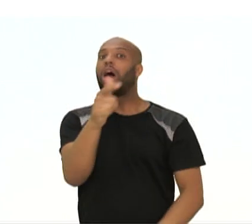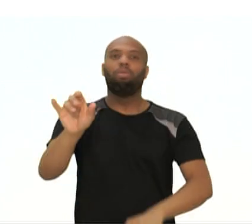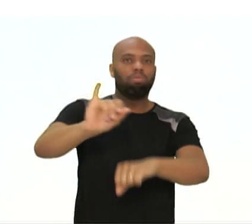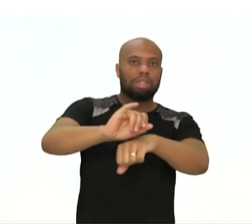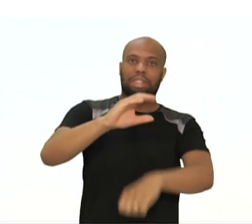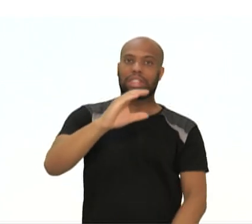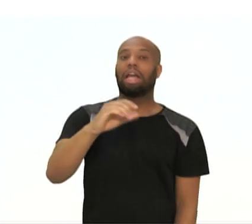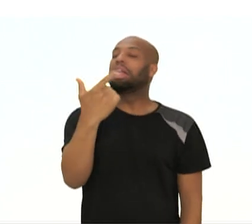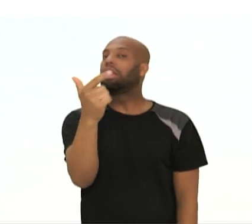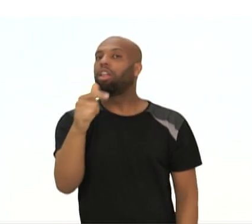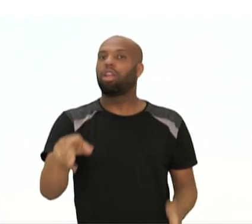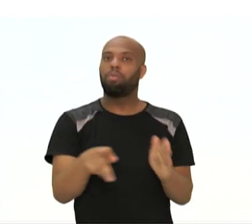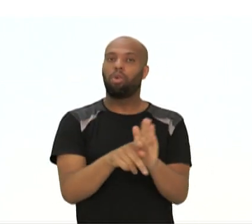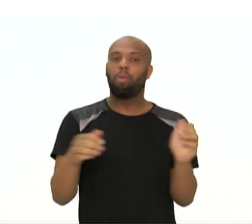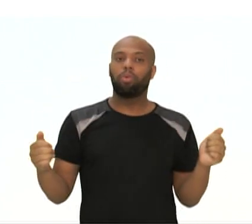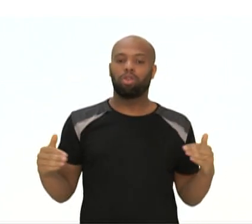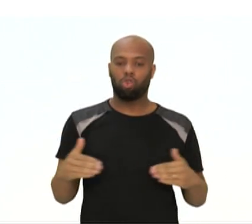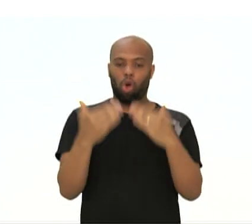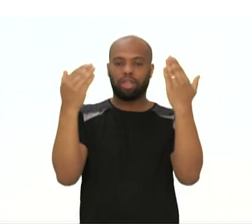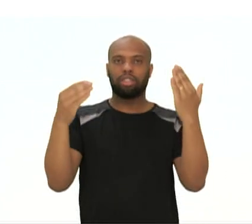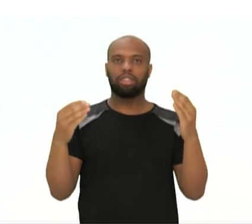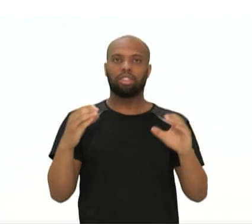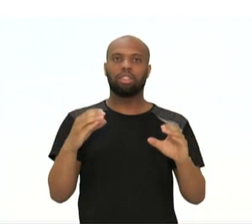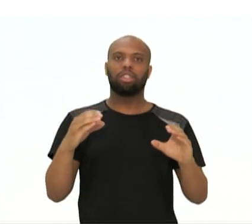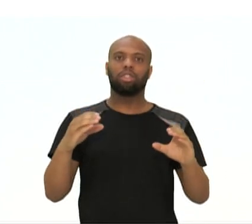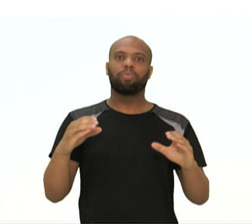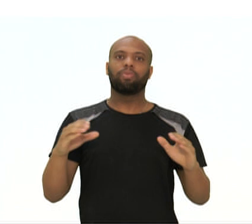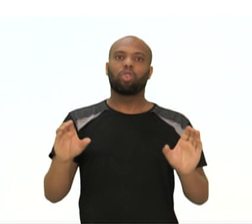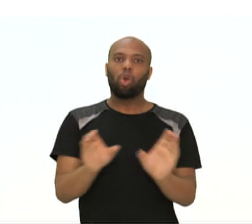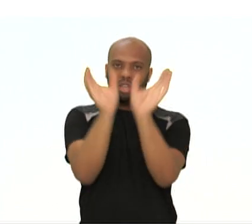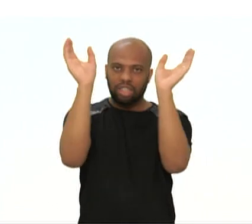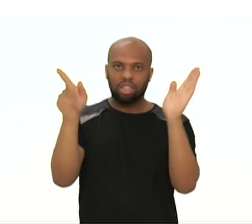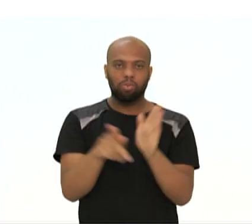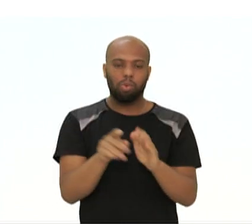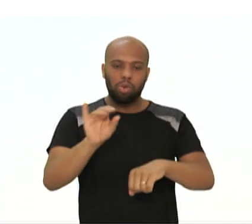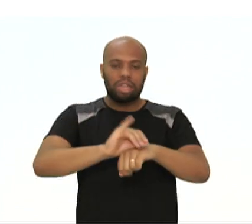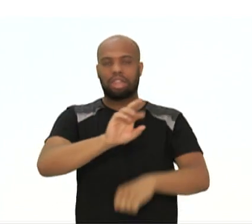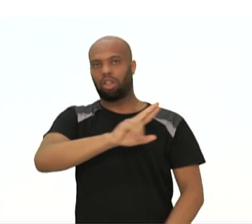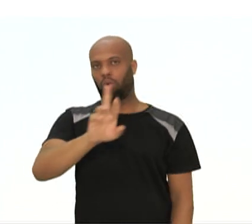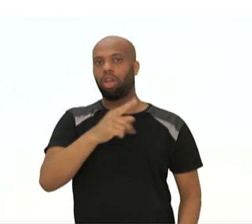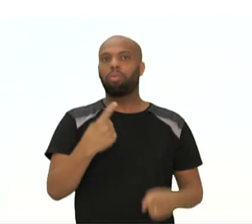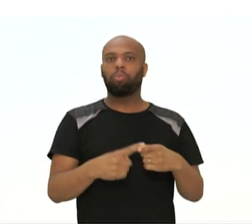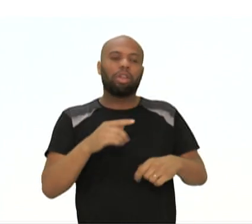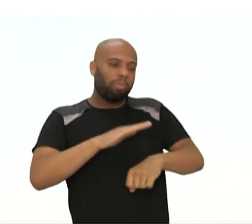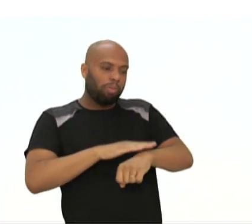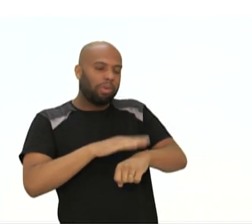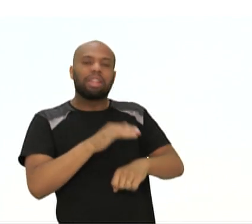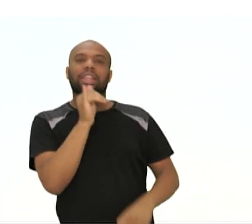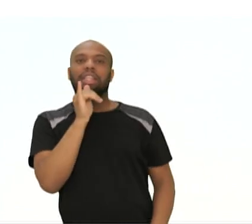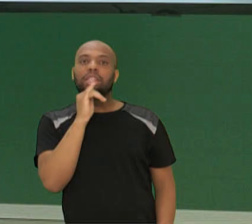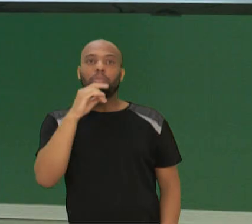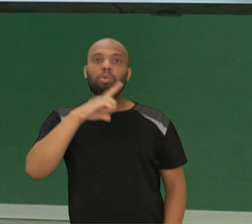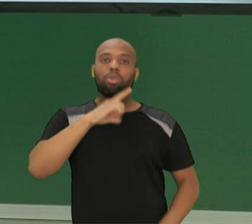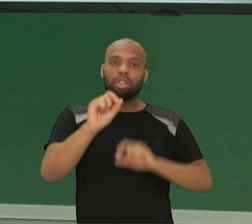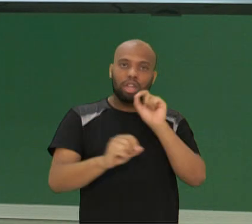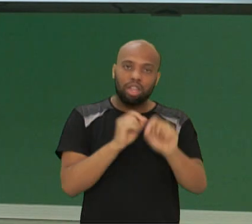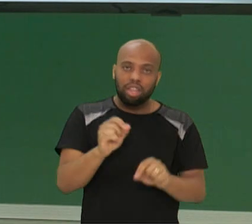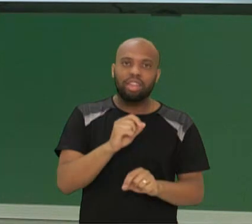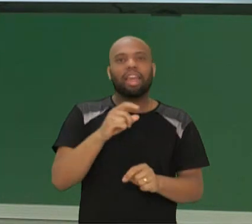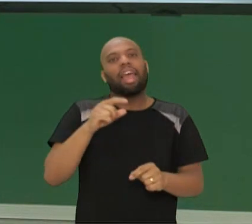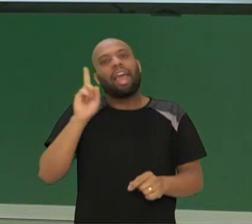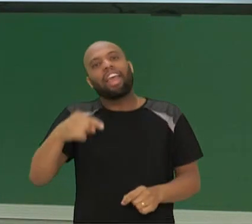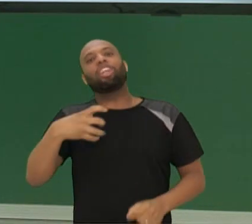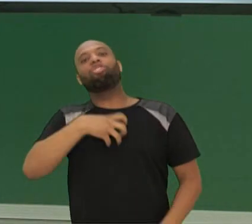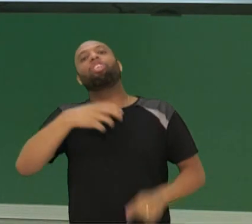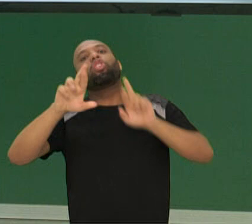centro coincidindo com a origem, tá? Para não confundir com a equação de quando as hipérboles têm o centro